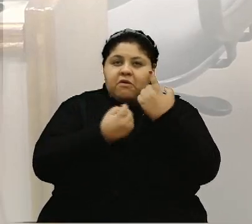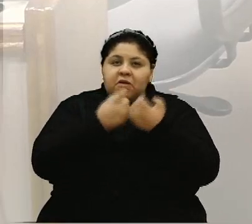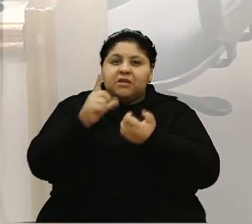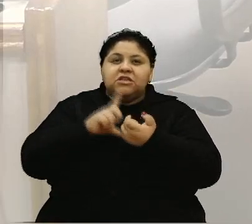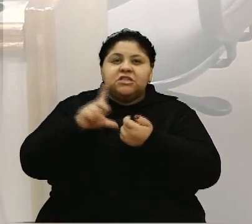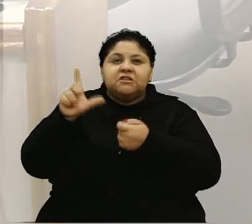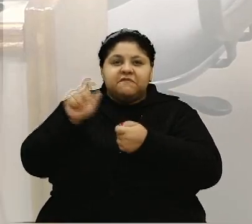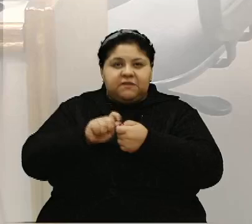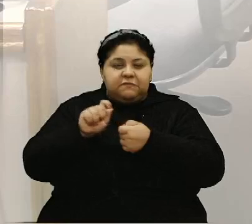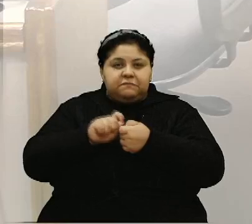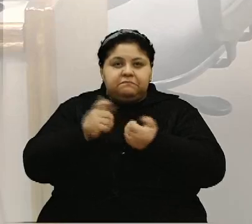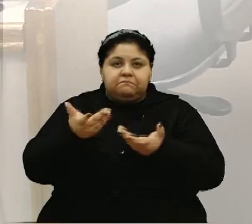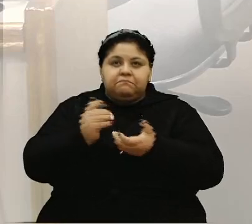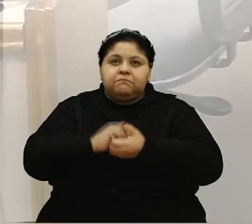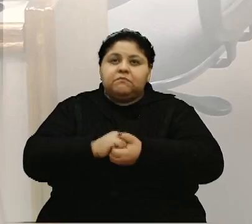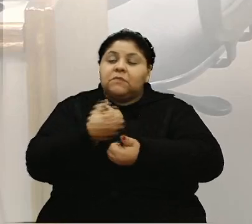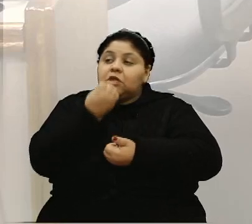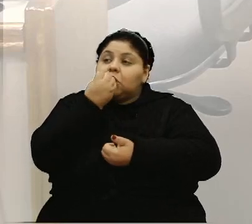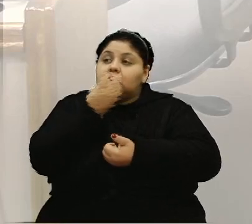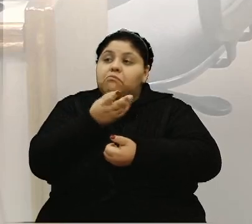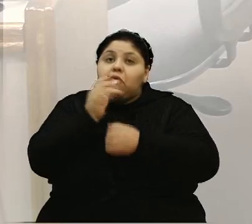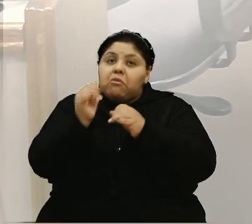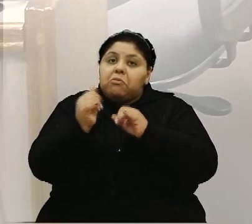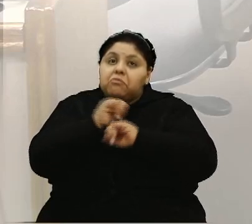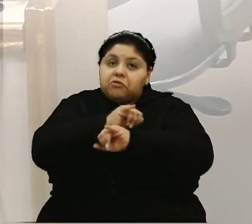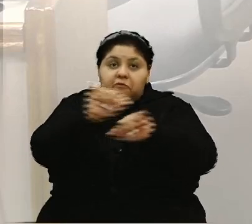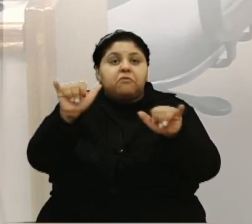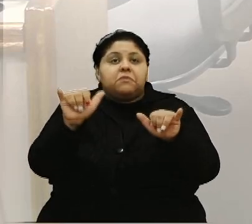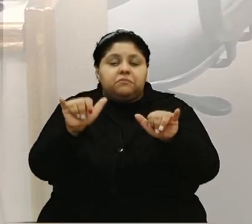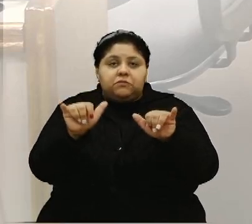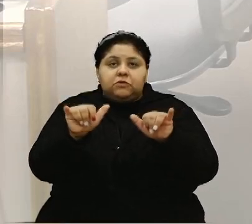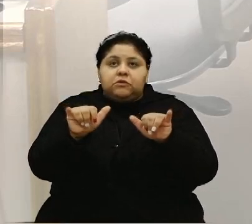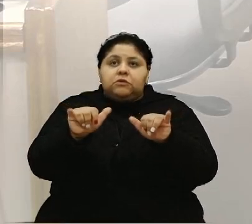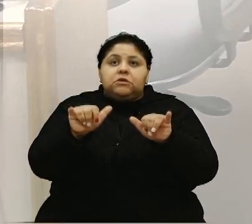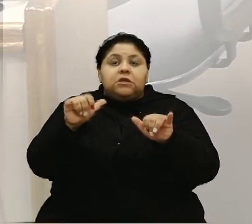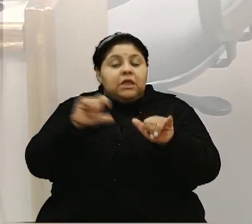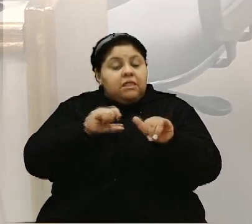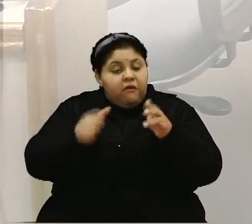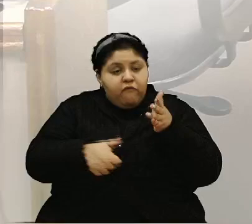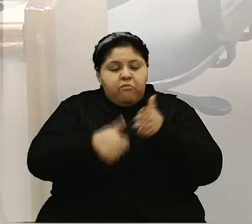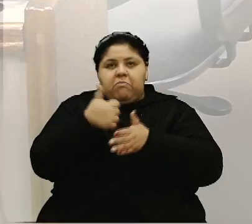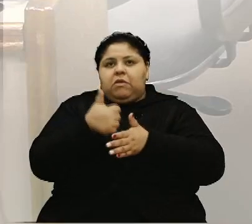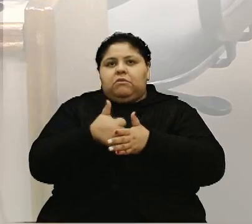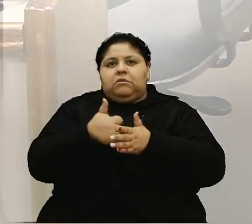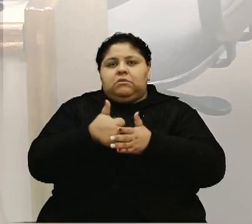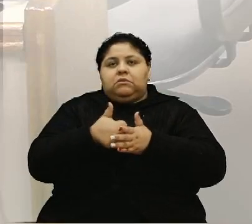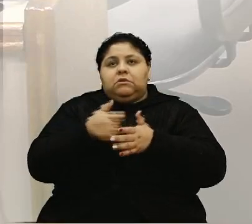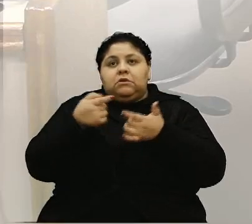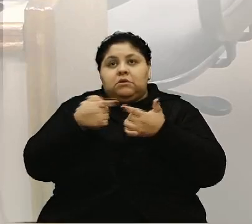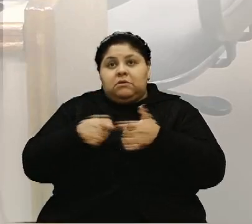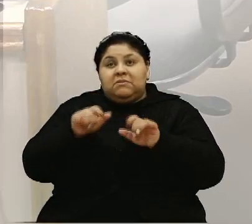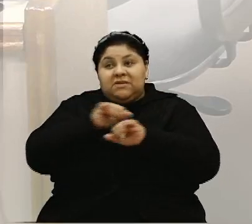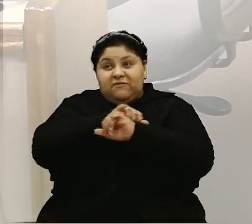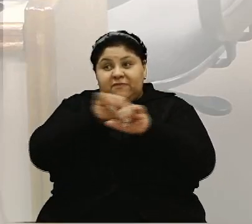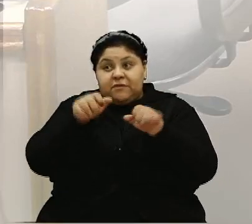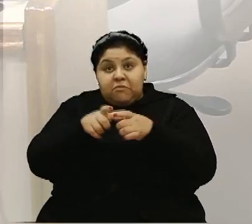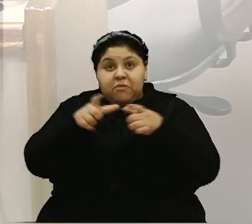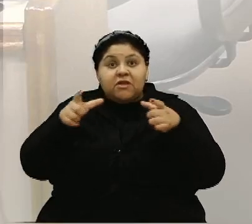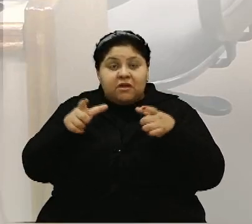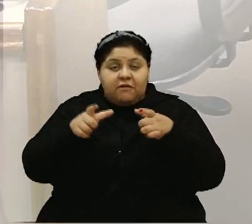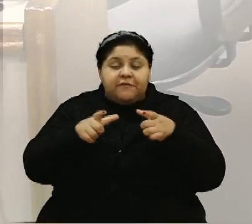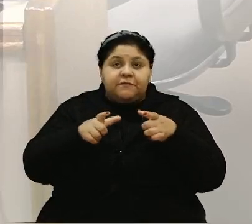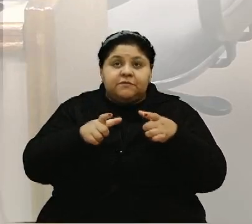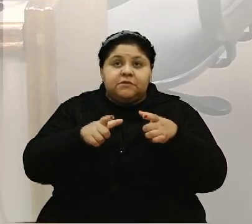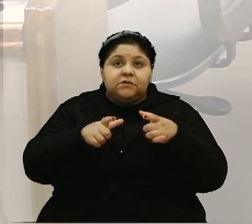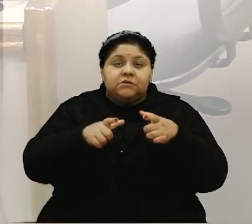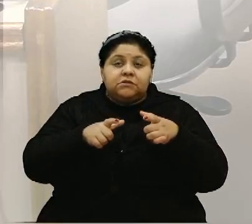ser feita. E que boa essa informação que o senhor passa, que houve melhorias. Mas a informação maior que eu quero lhe passar é